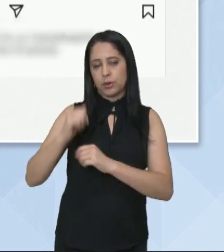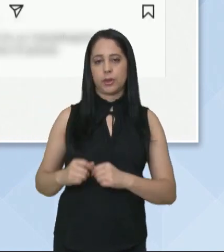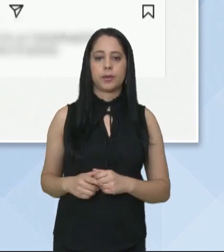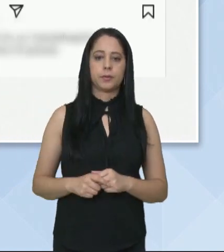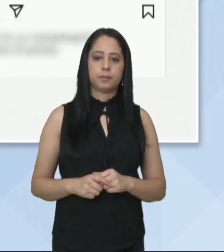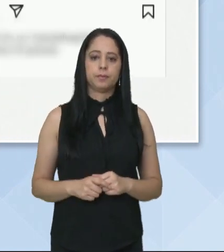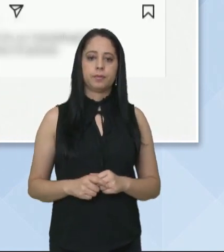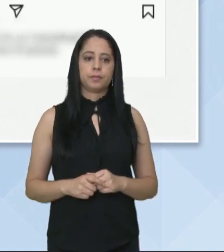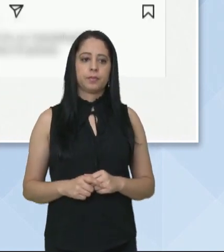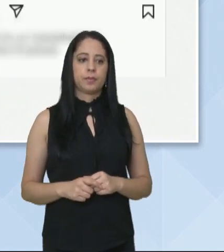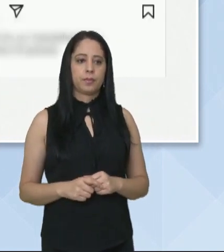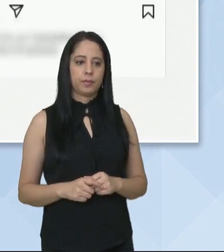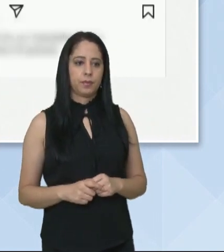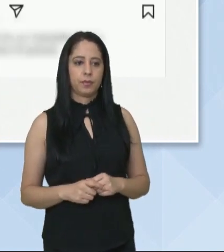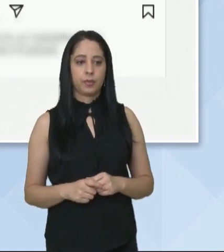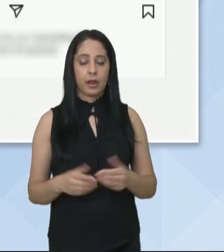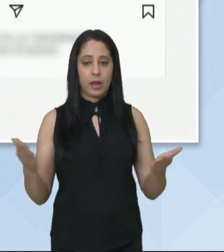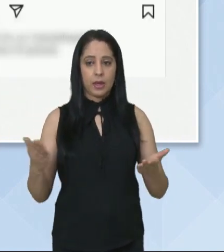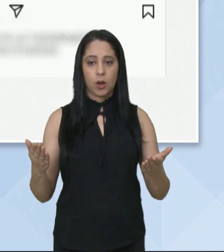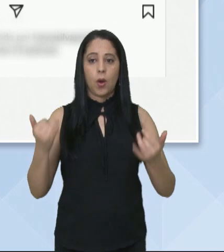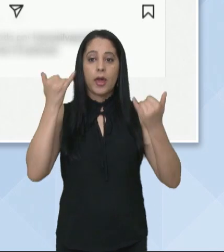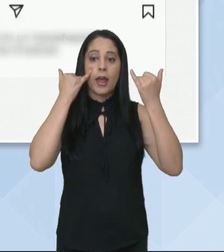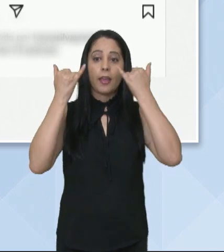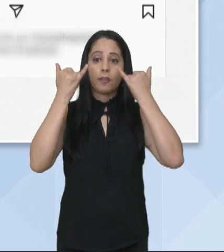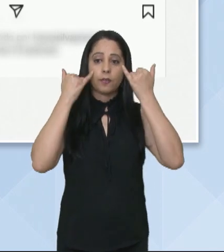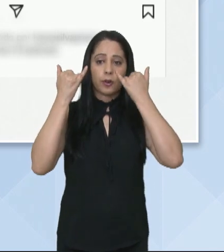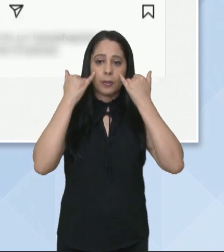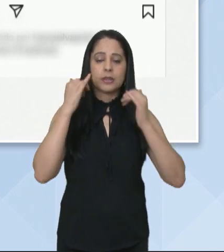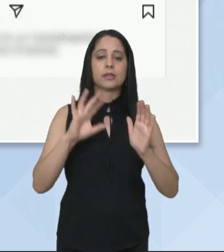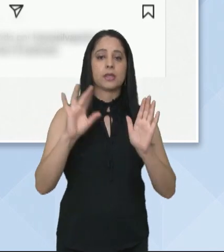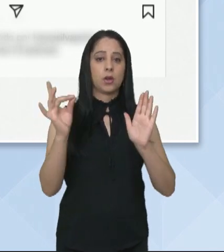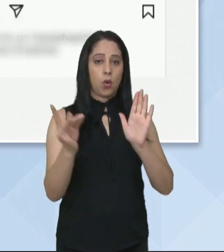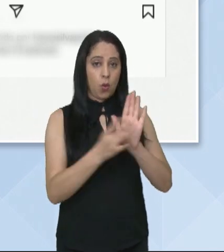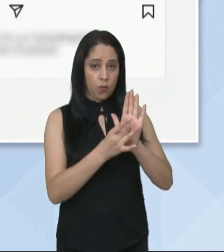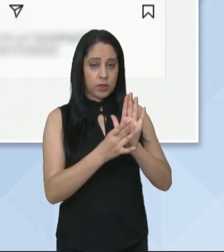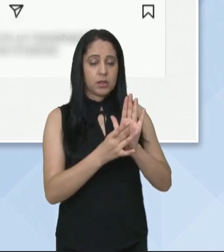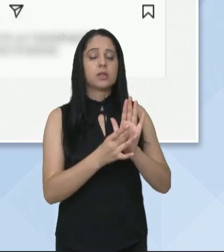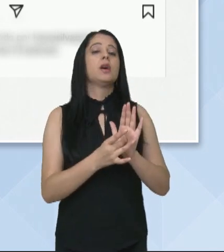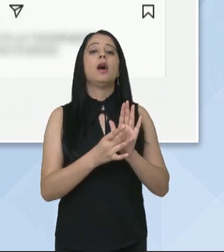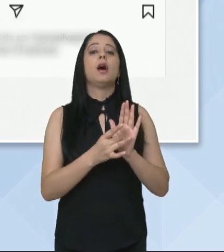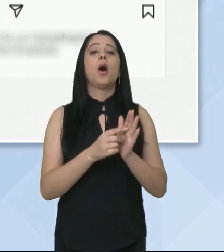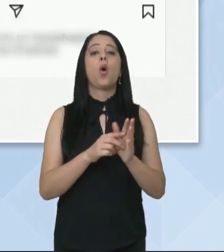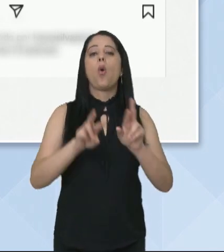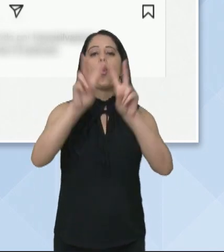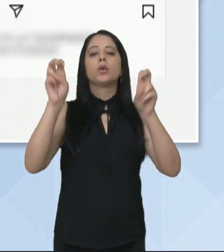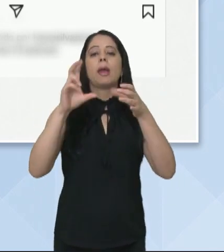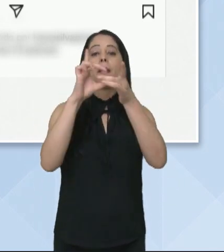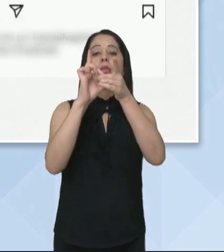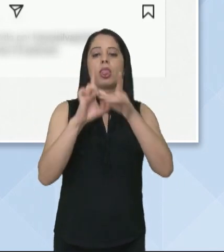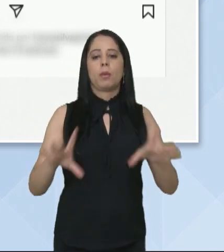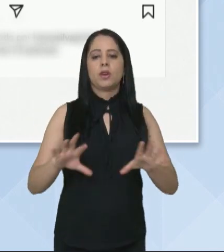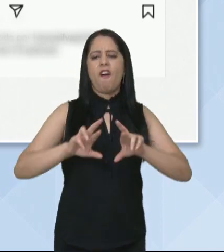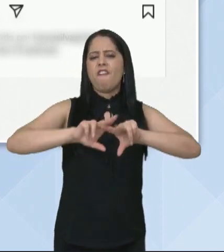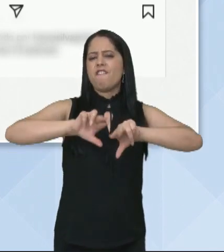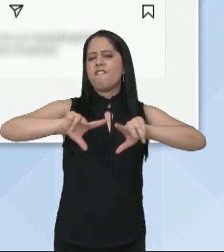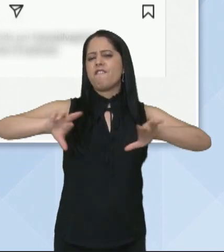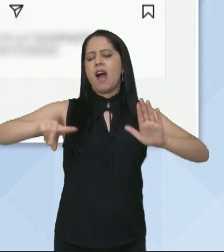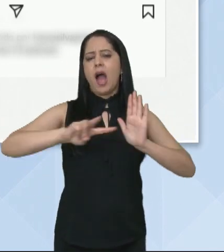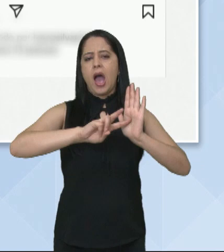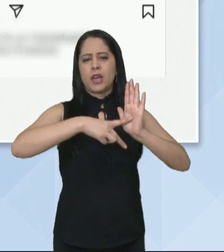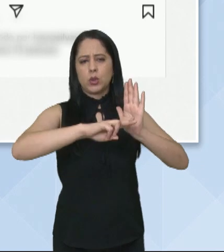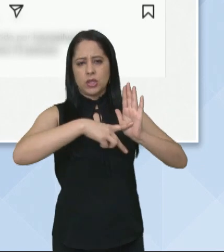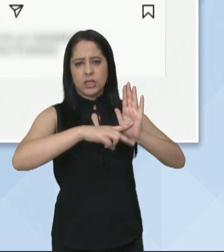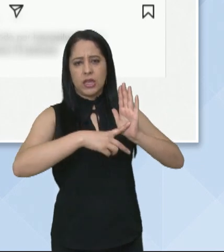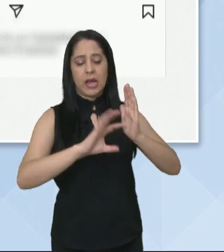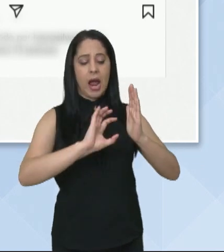uma nota, hoje teve uma reunião em defesa da democracia várias entidades sindicais e partidos